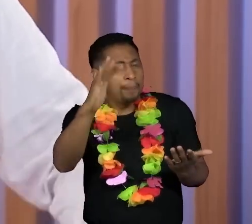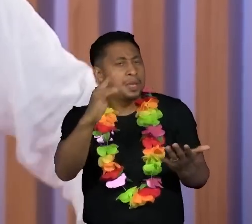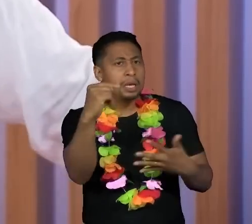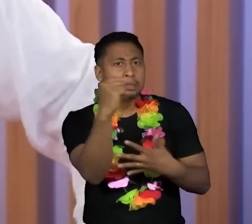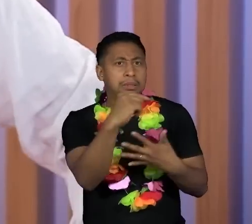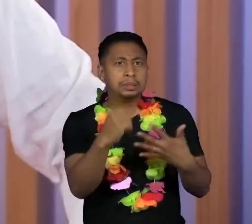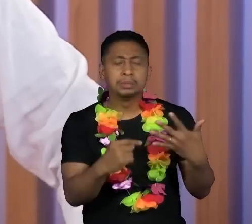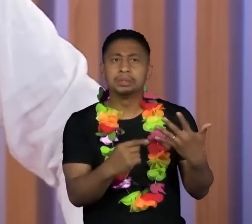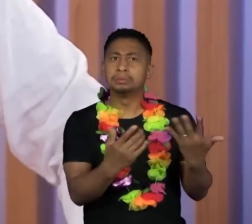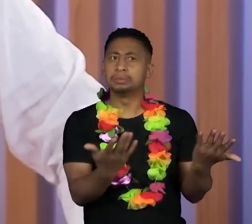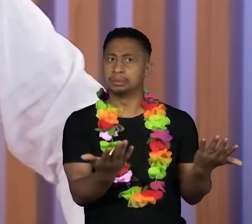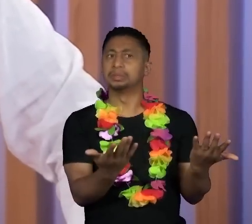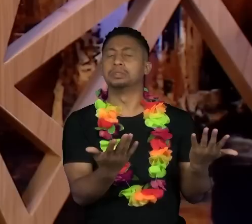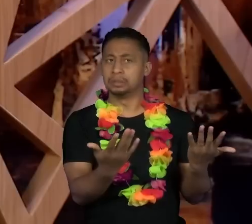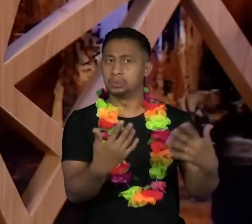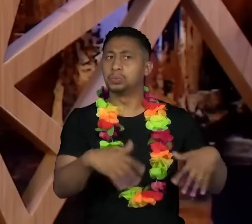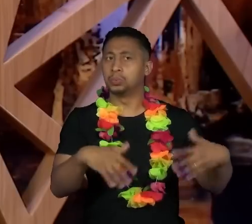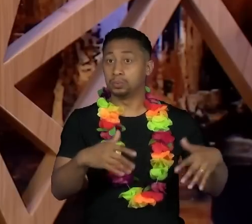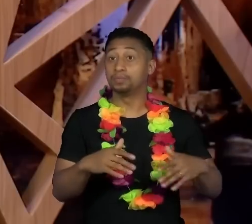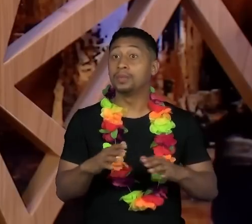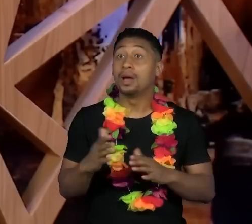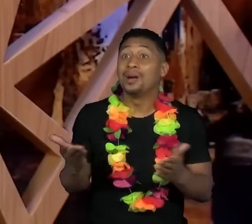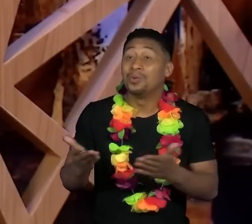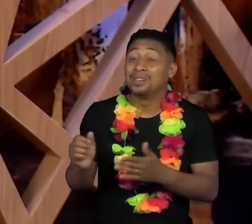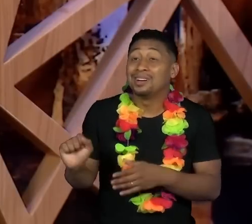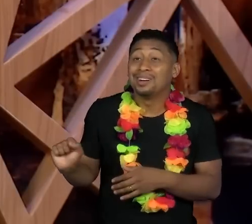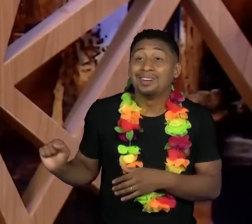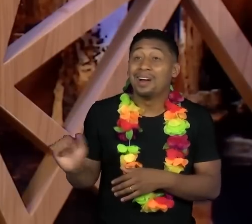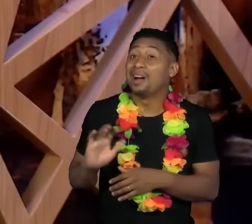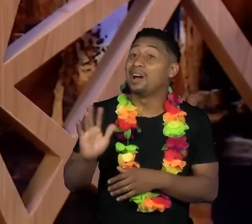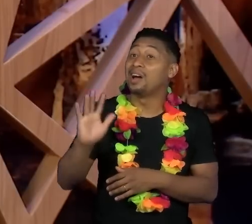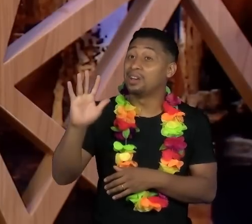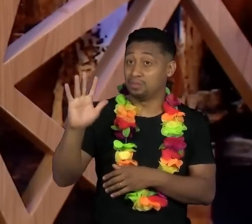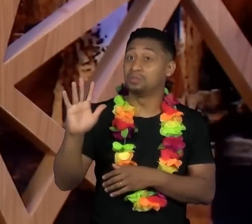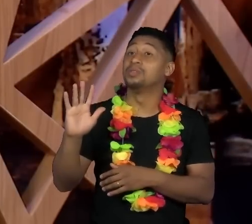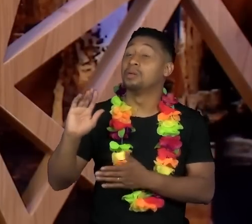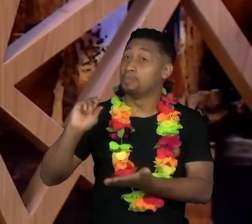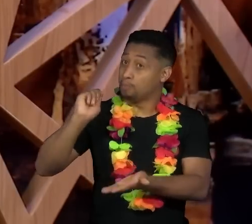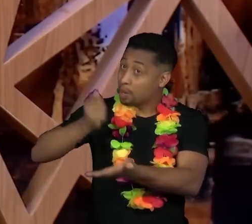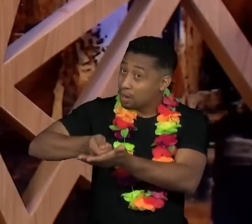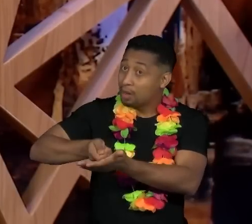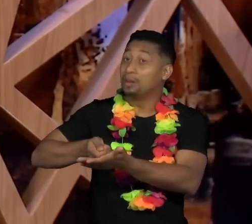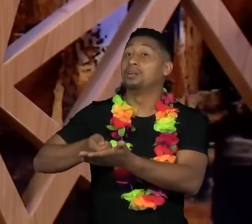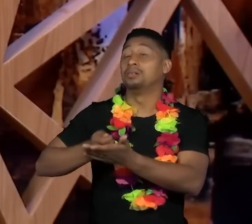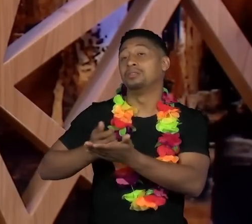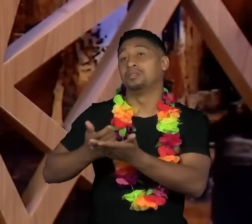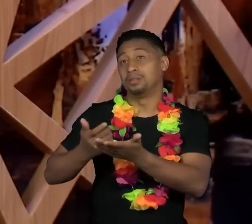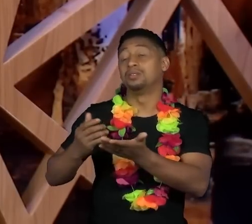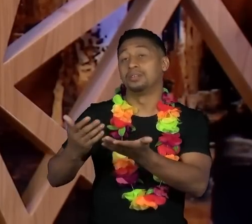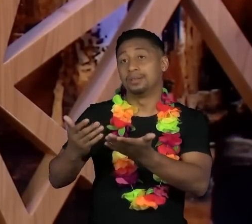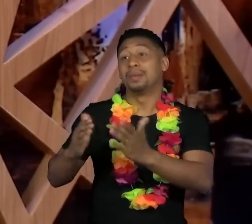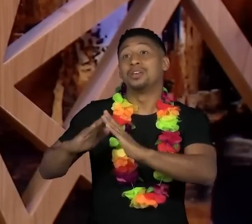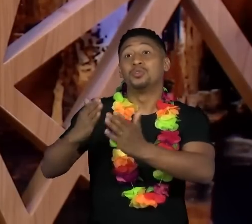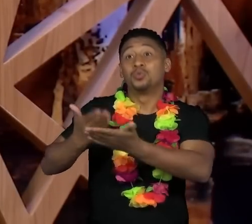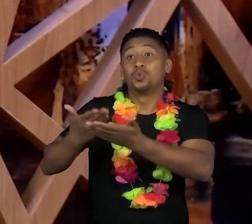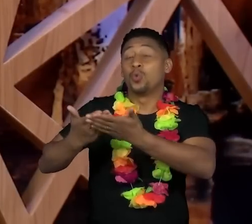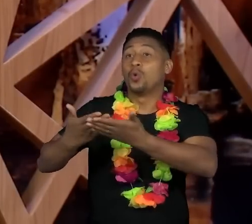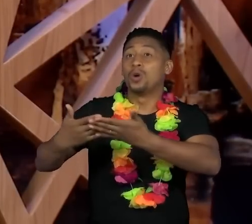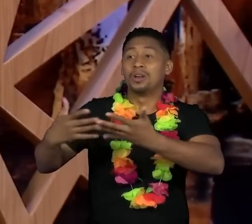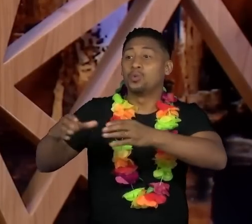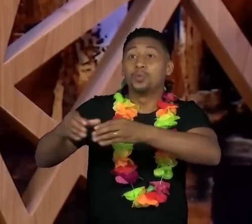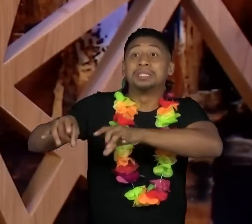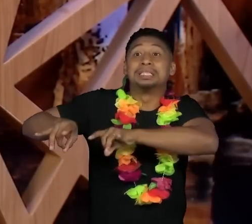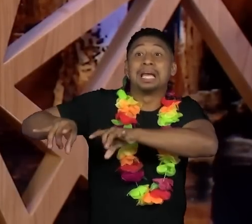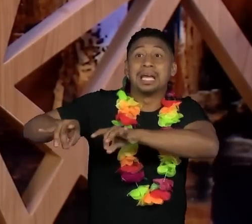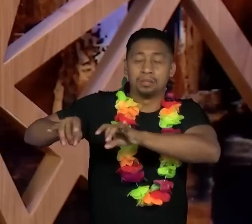caro hoje ter uma escola que seja puramente técnica, sendo que ela viveu quase 100 anos na tradição. Exato.